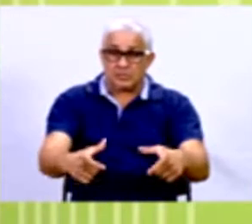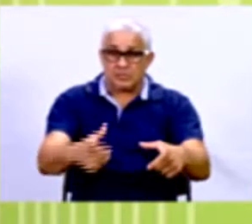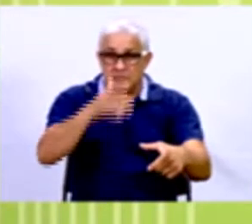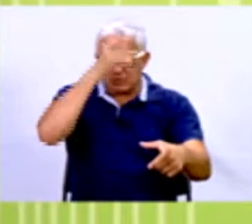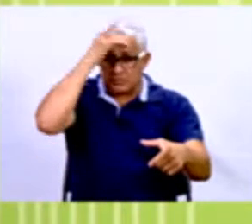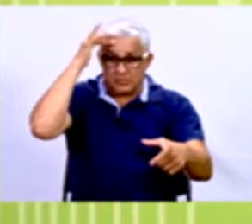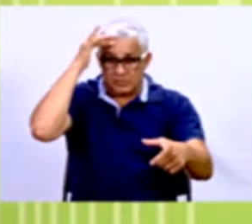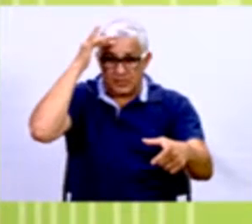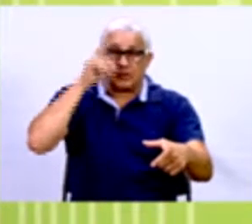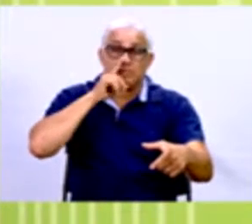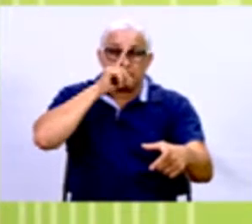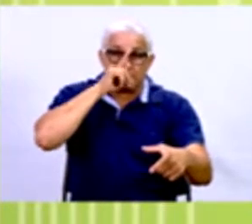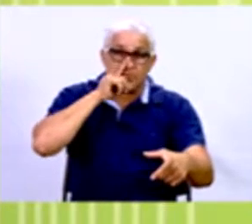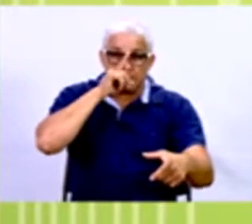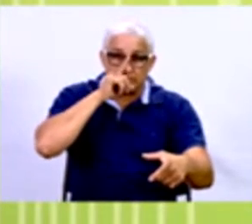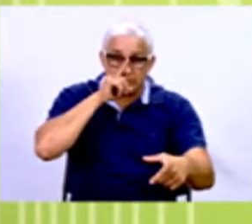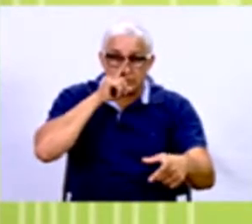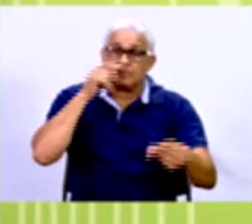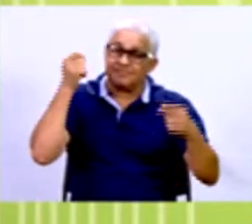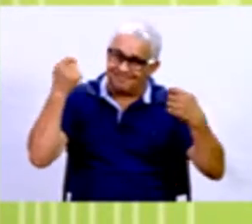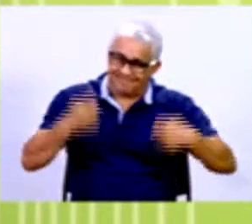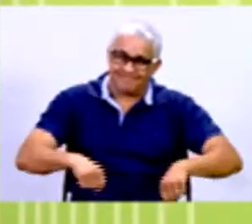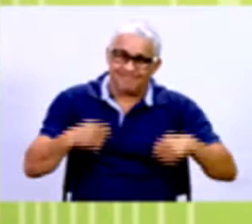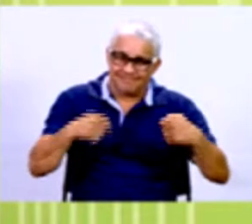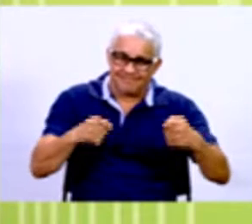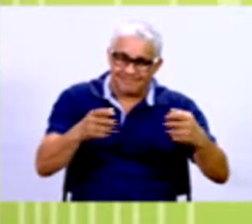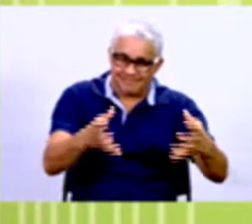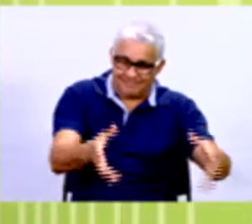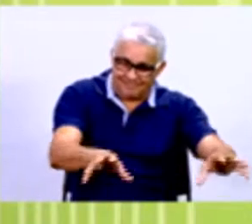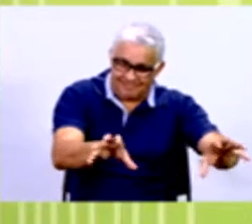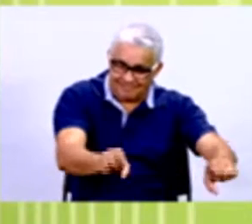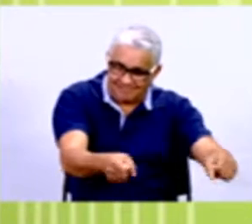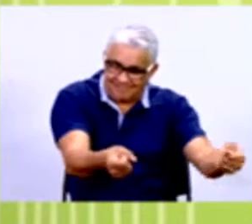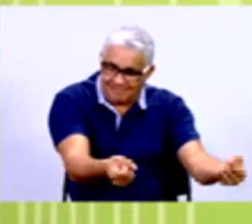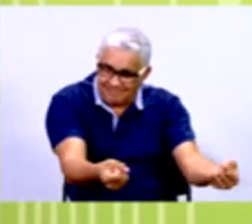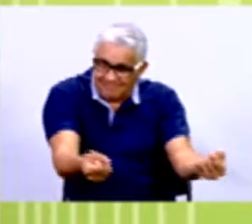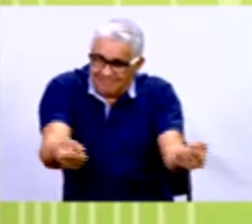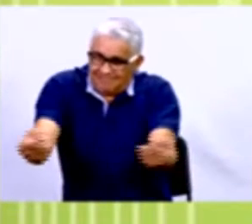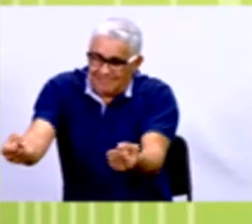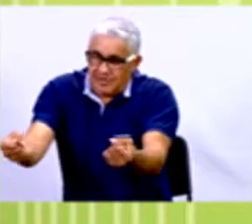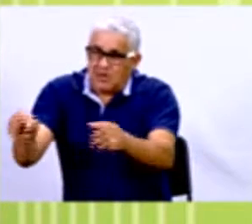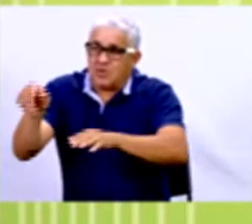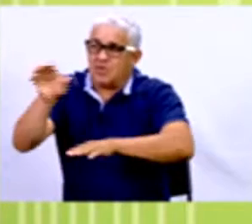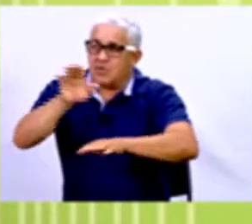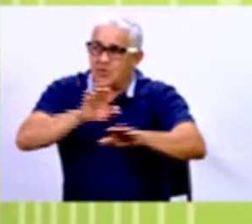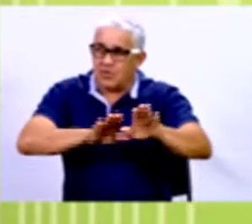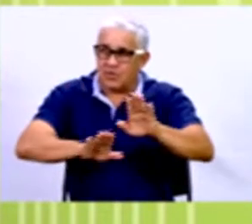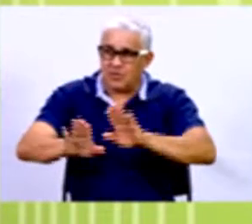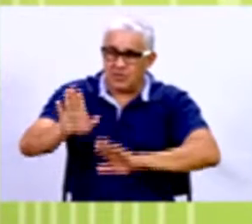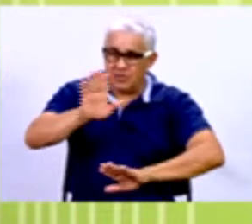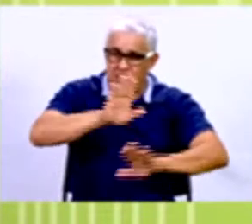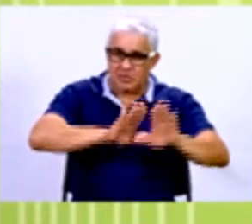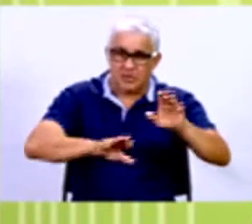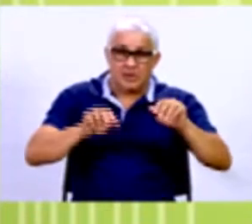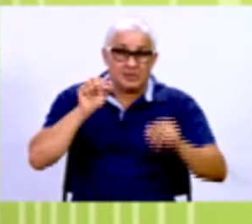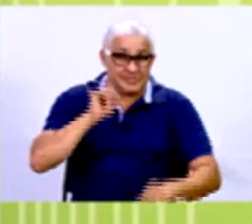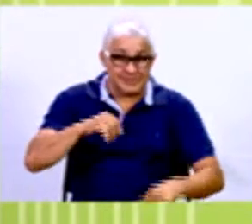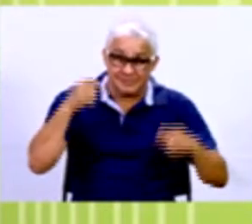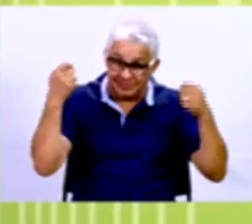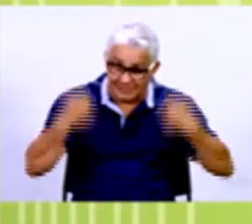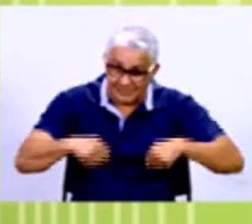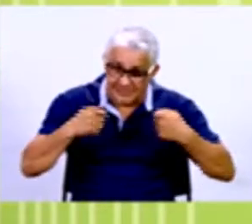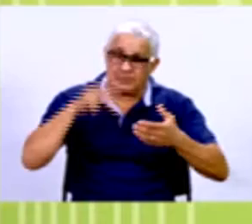local perigoso, e às vezes é necessário a remoção. Então, nesses casos, muito cuidado, né? Só em casos necessários